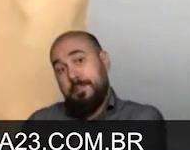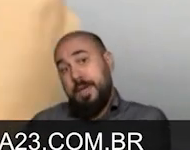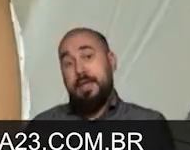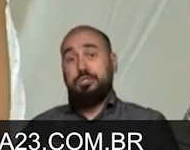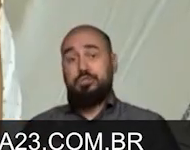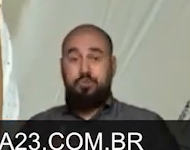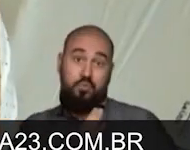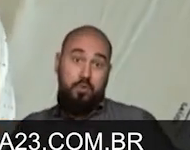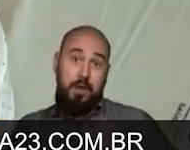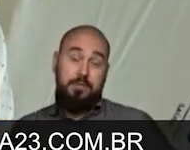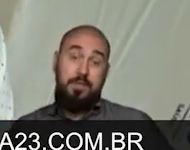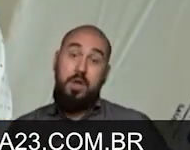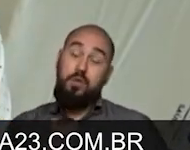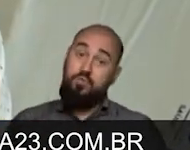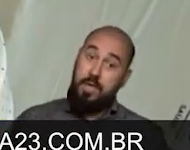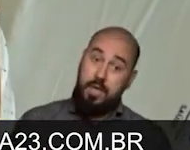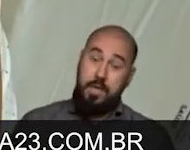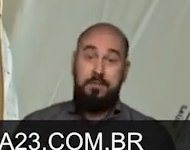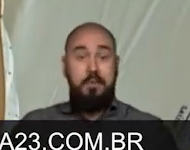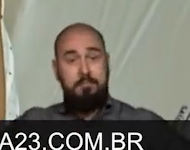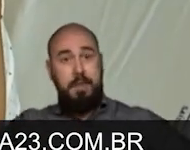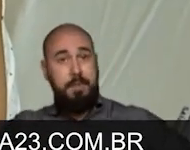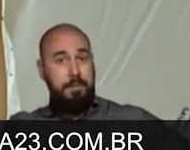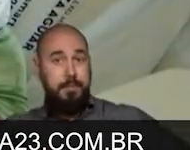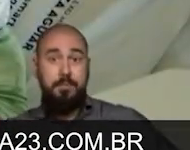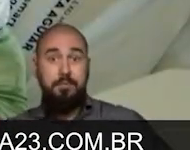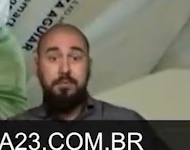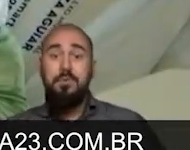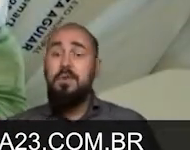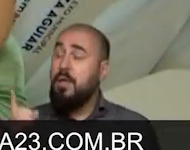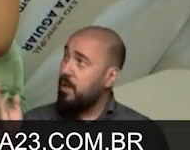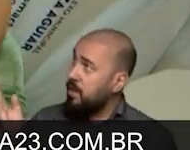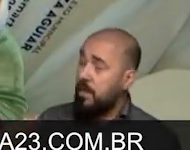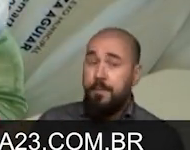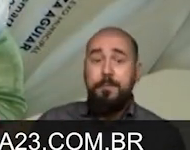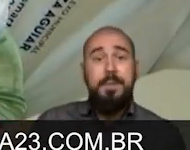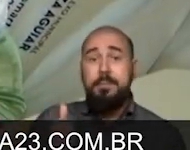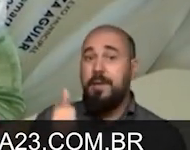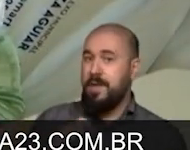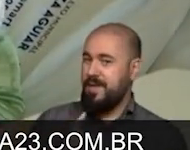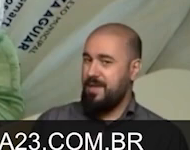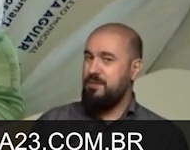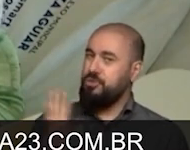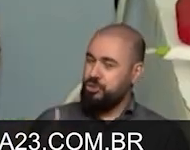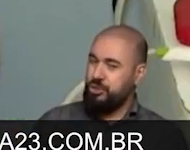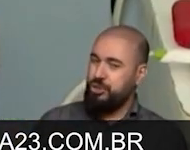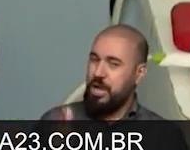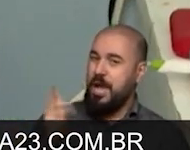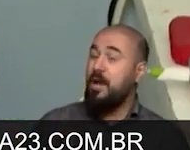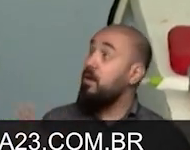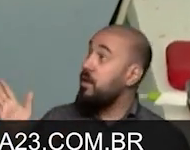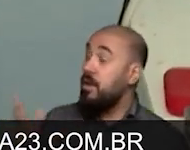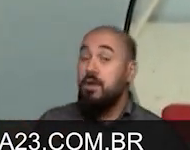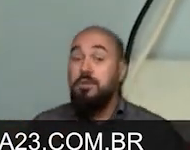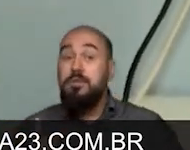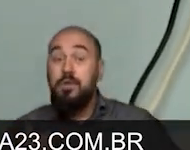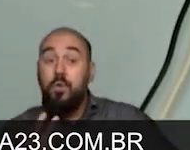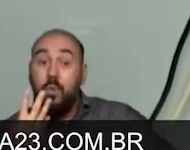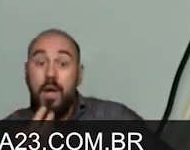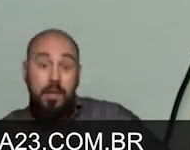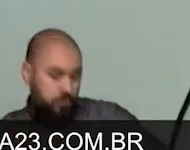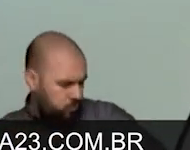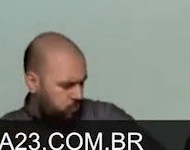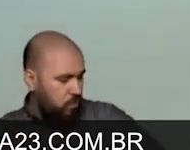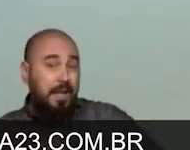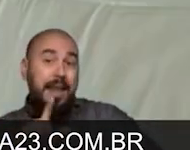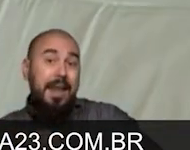mama. Giovana não amamentou a primeira filha, hoje com 4 anos. Ela espera que com o recém-chegado Levi